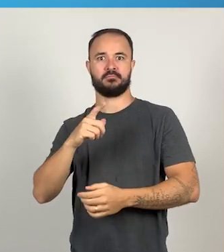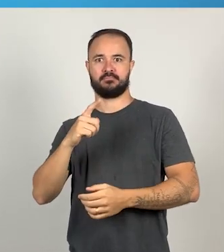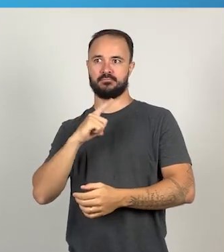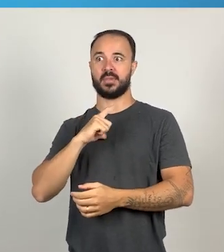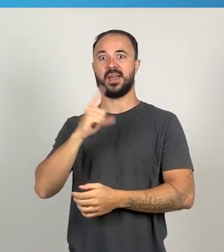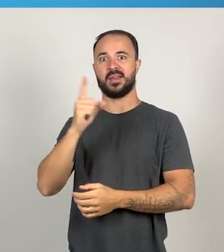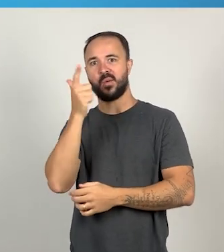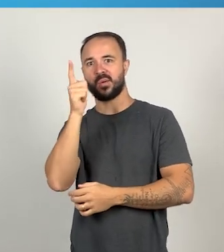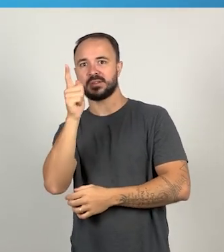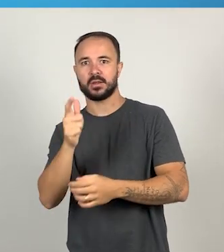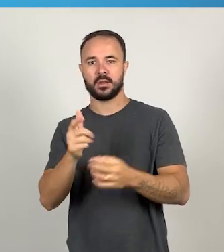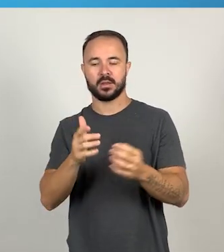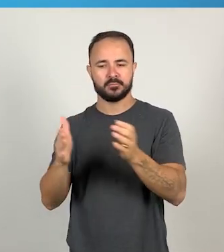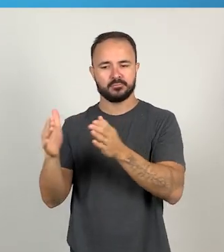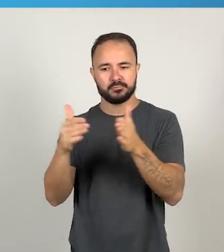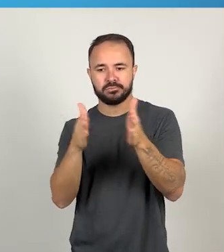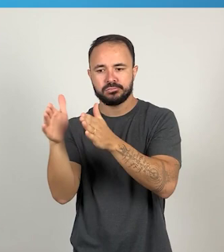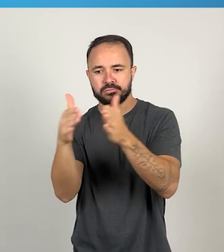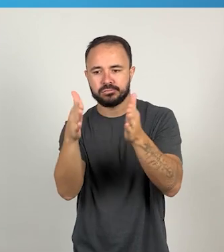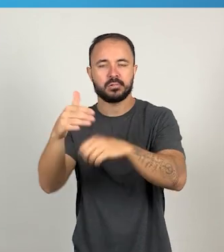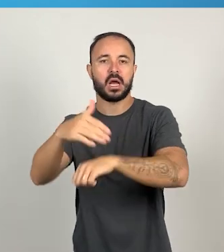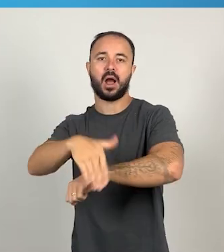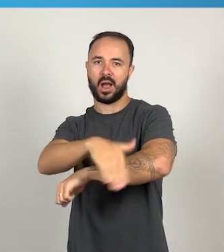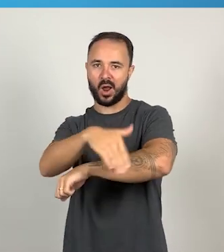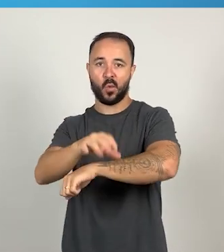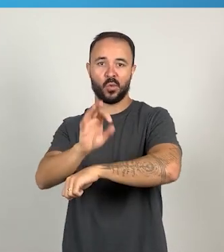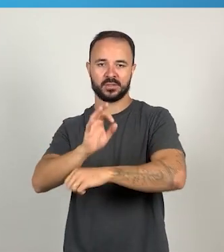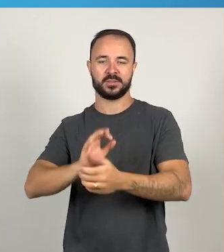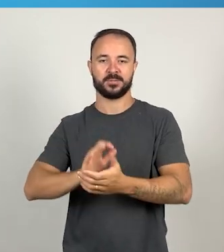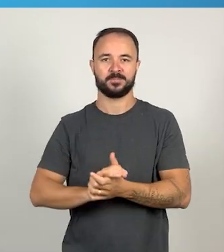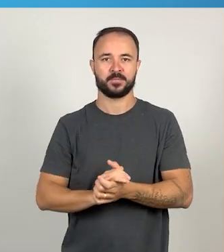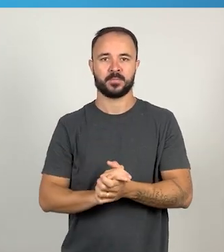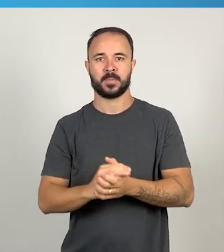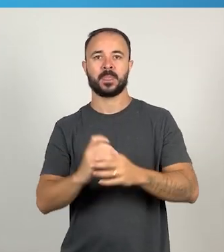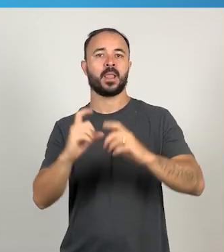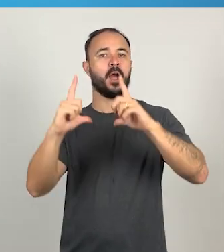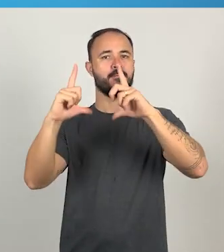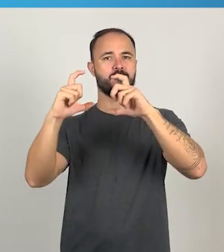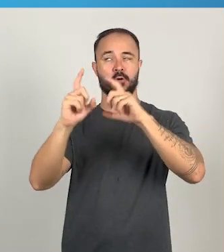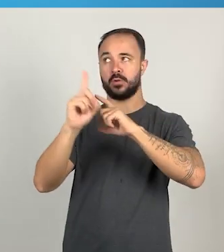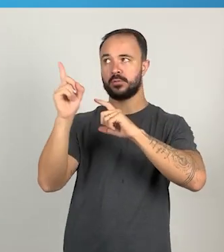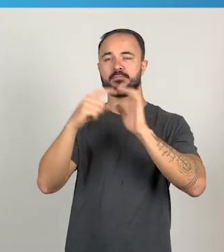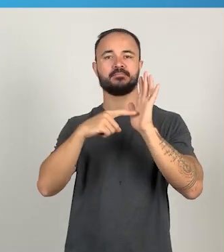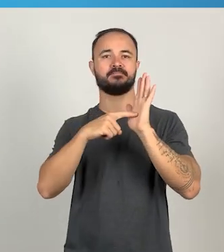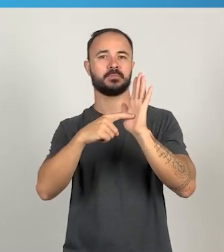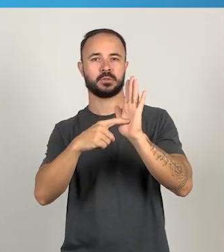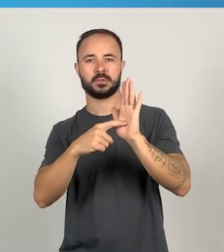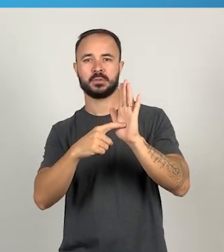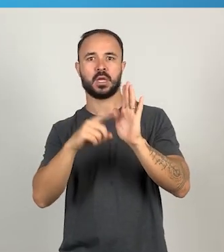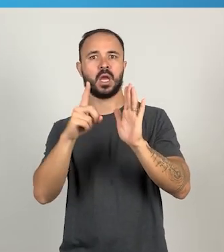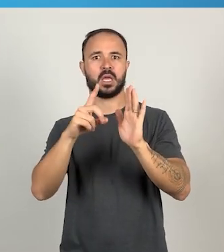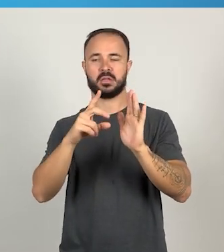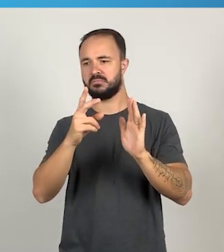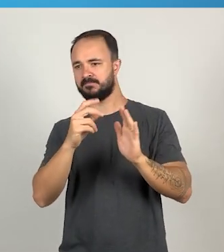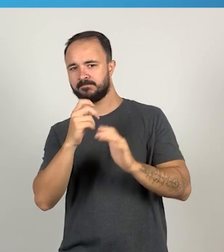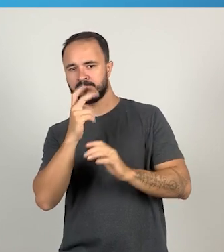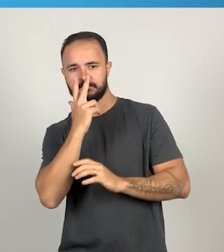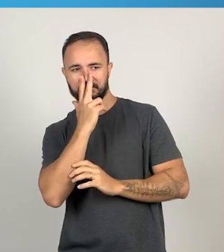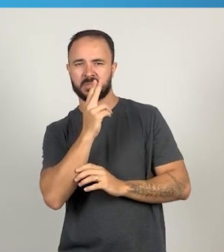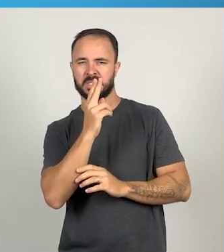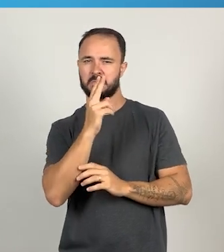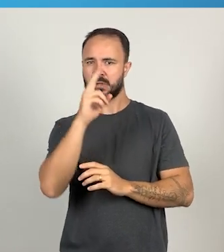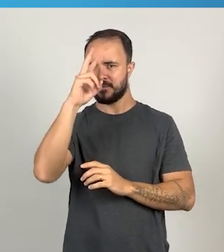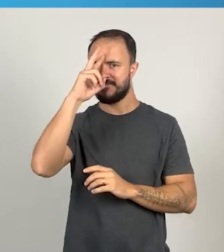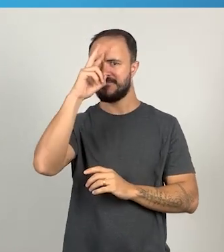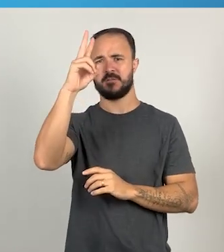lugar à futura rodovia. Essa imagem ela é muito categórica, ela é muito forte, porque